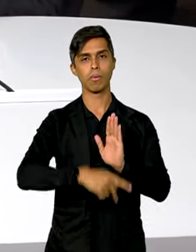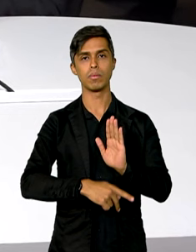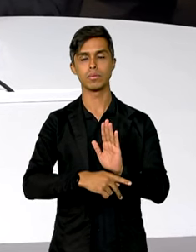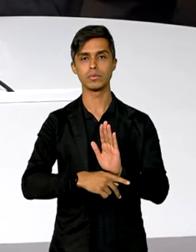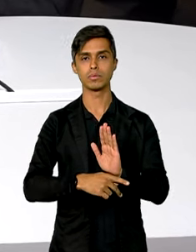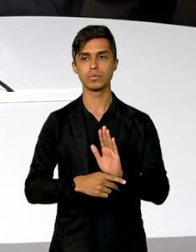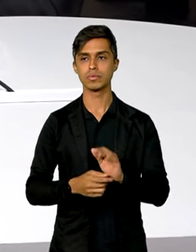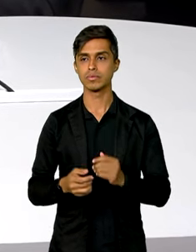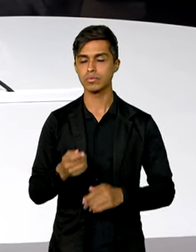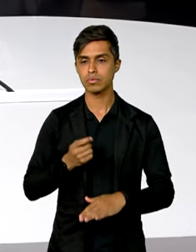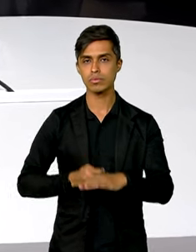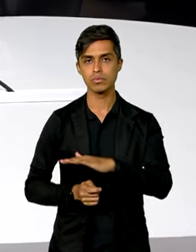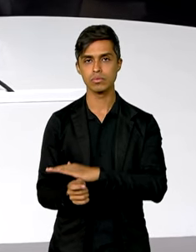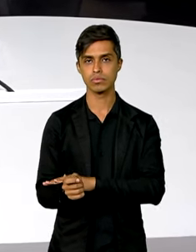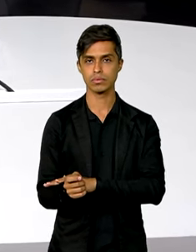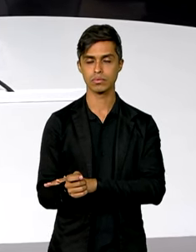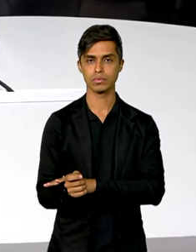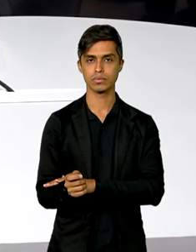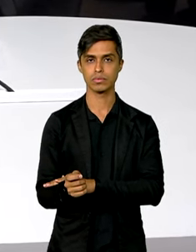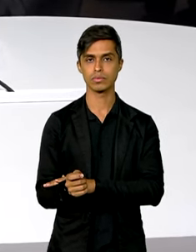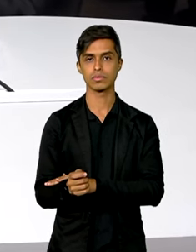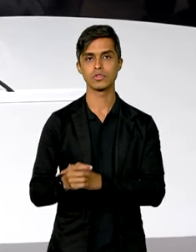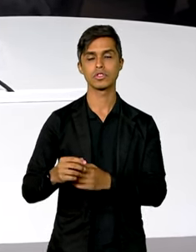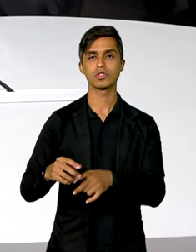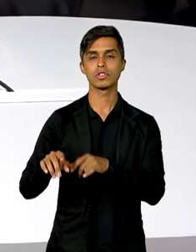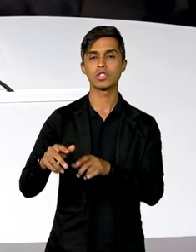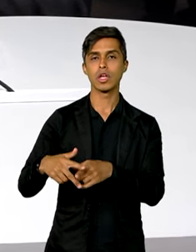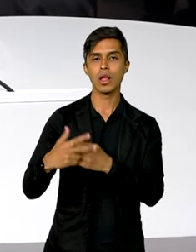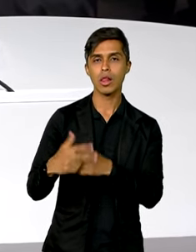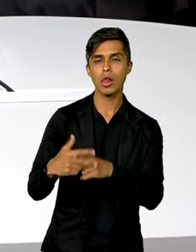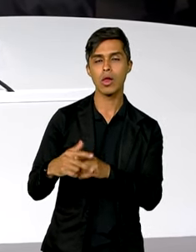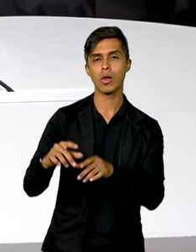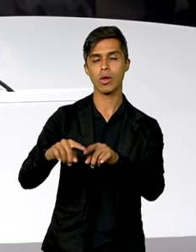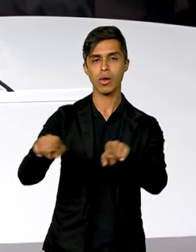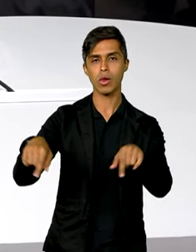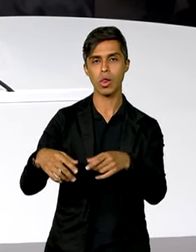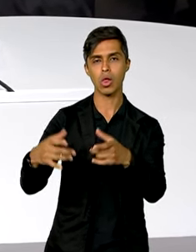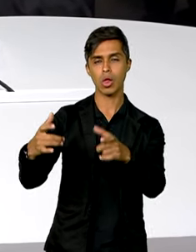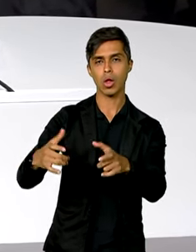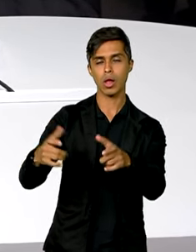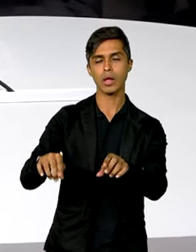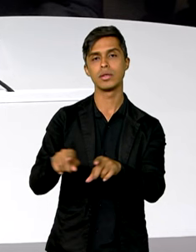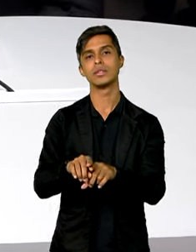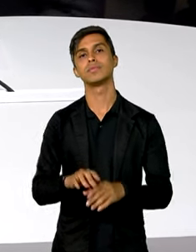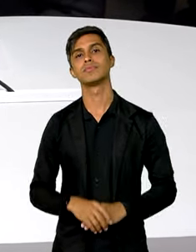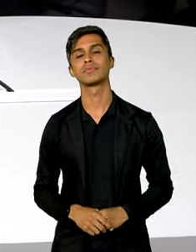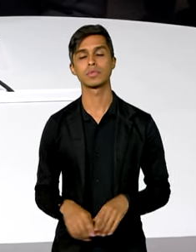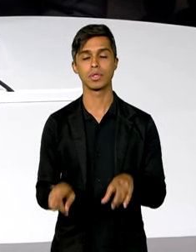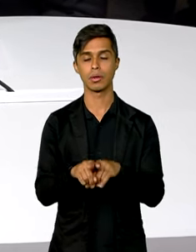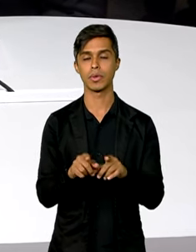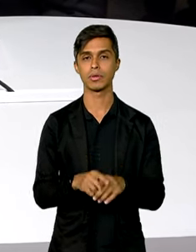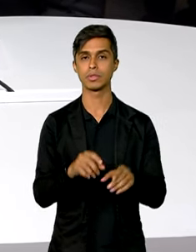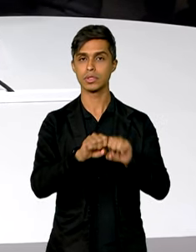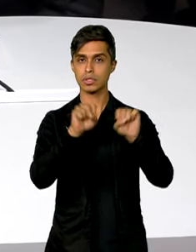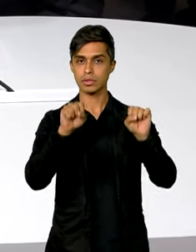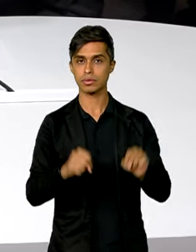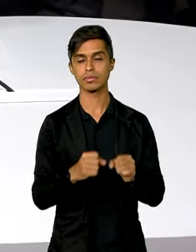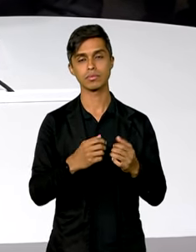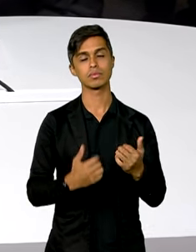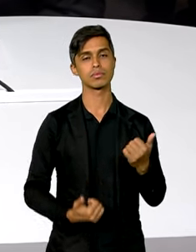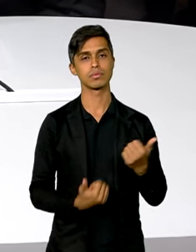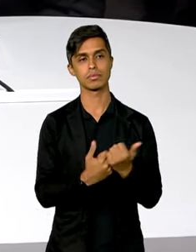de financiamento, de reforma agrária, e também o programa de assistência técnica e extensão rural, que